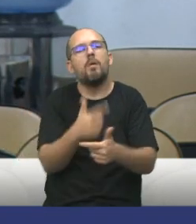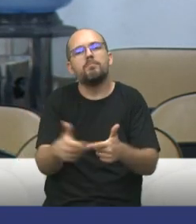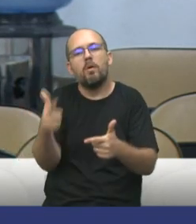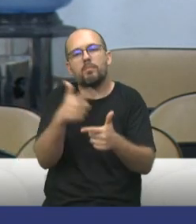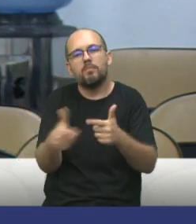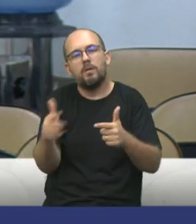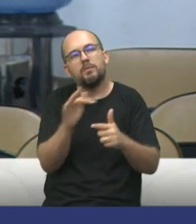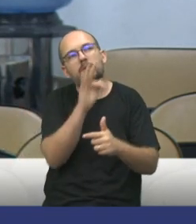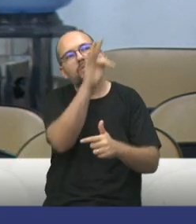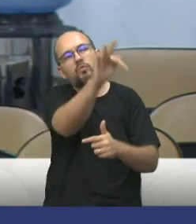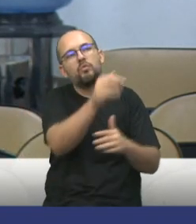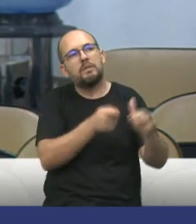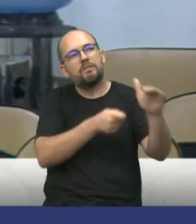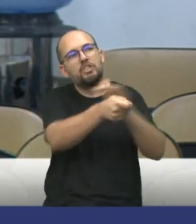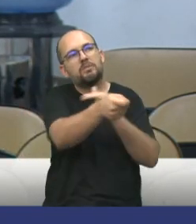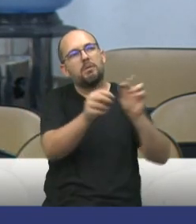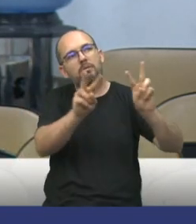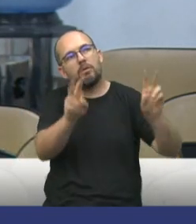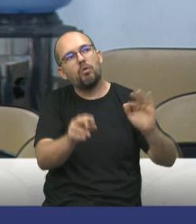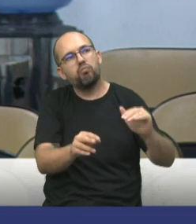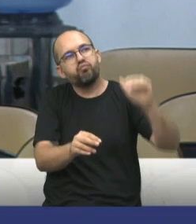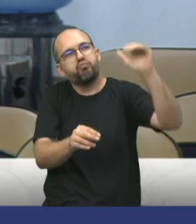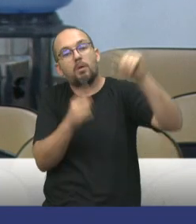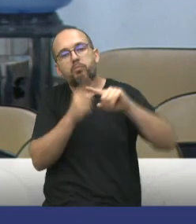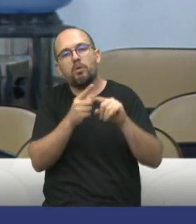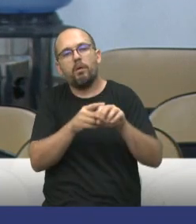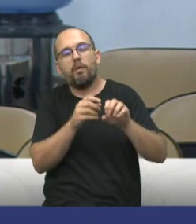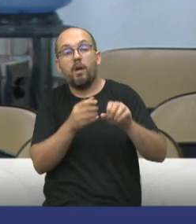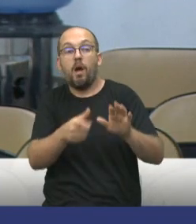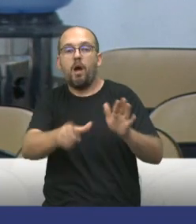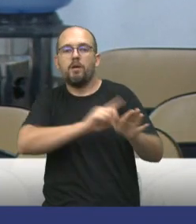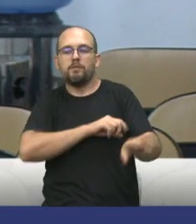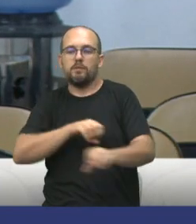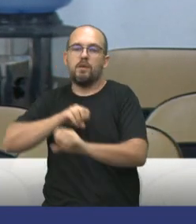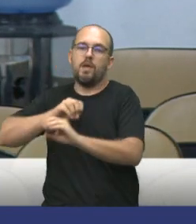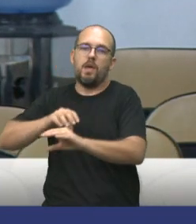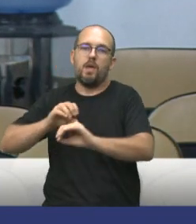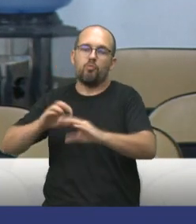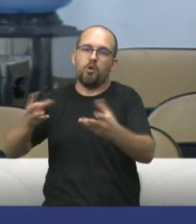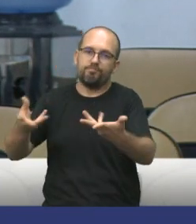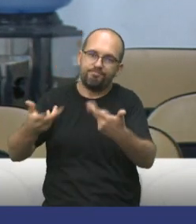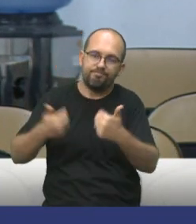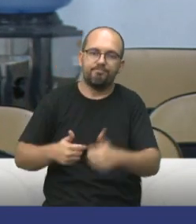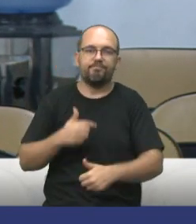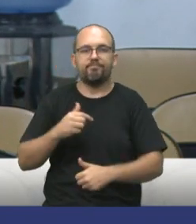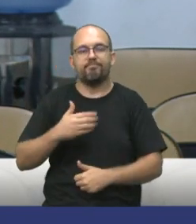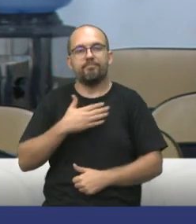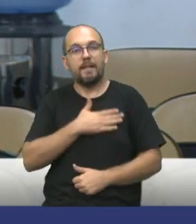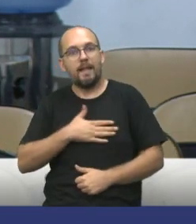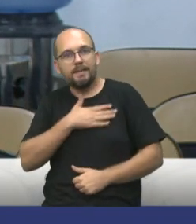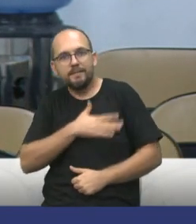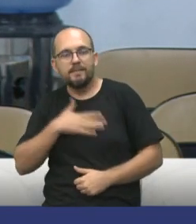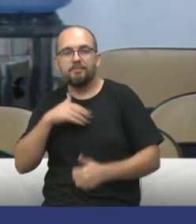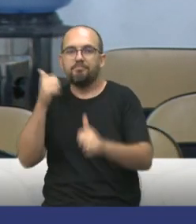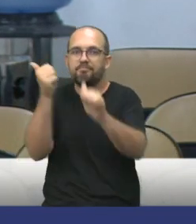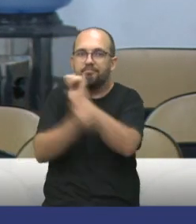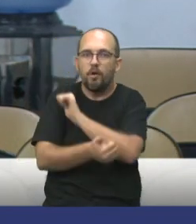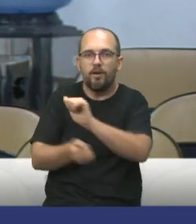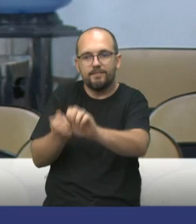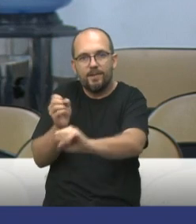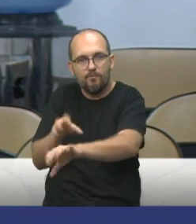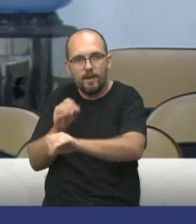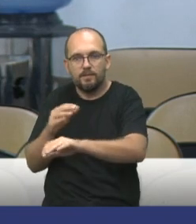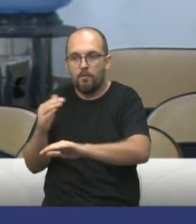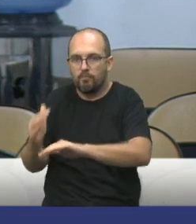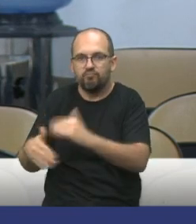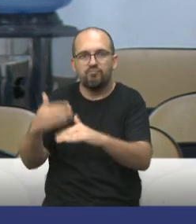Gastos, investimentos futuros, porque as nossas crianças foram educadas, tiveram lazer, tiveram educação, tiveram esporte, e quando a gente cuida da base, a